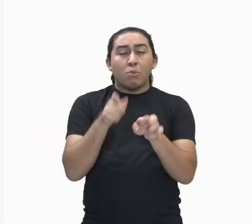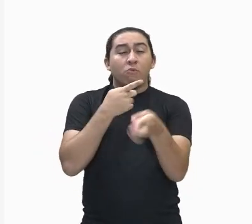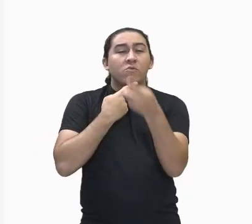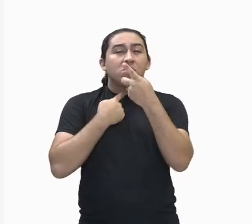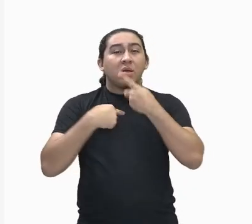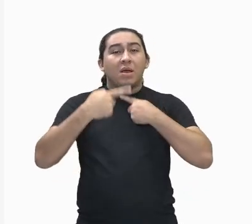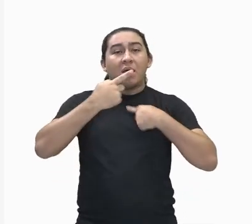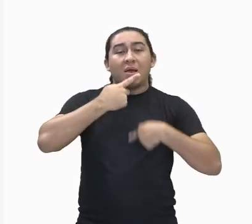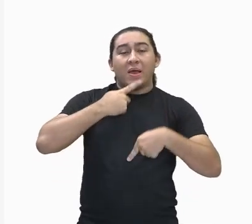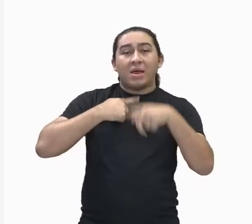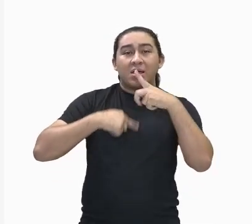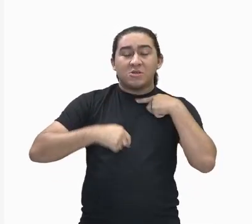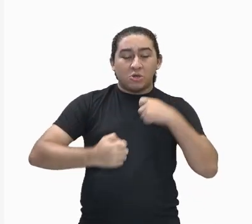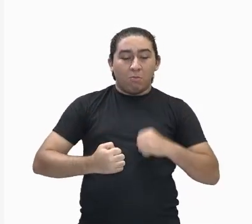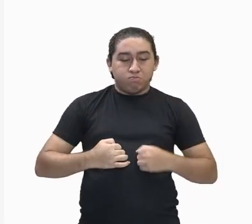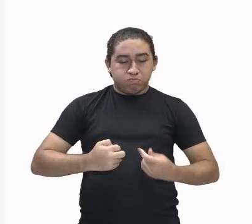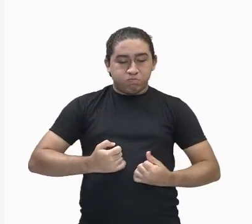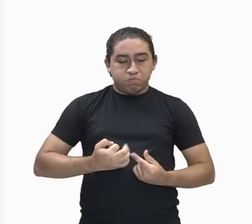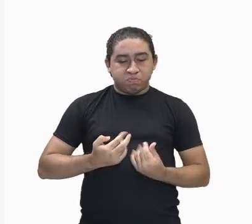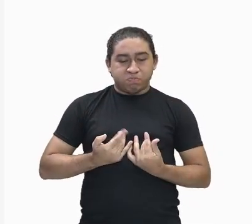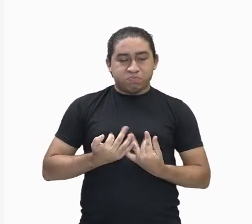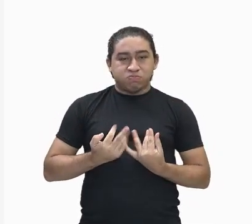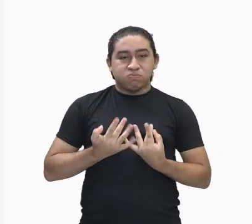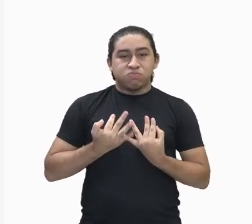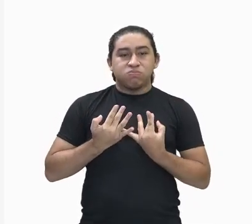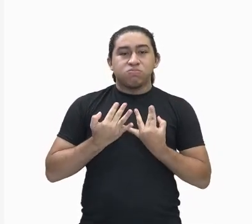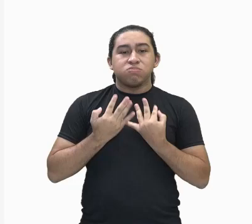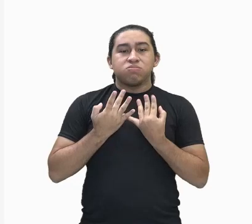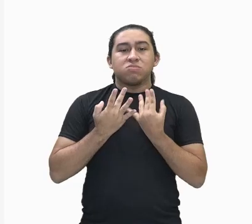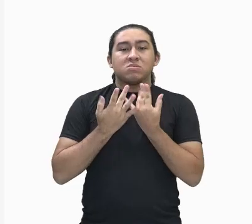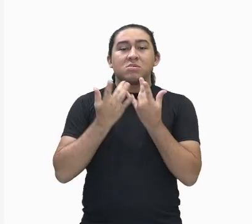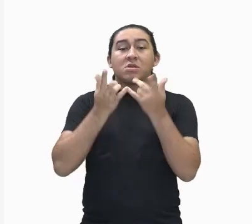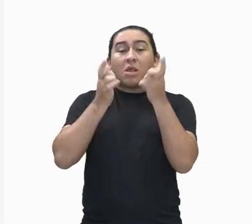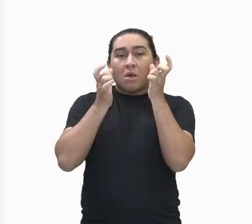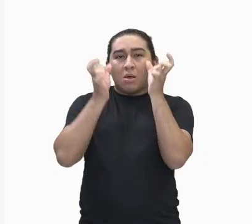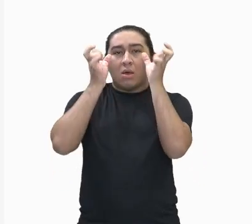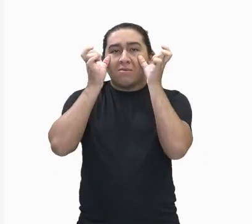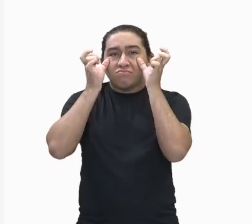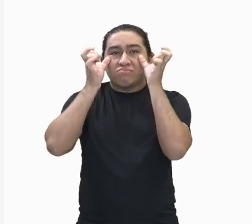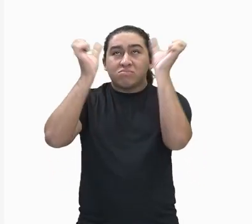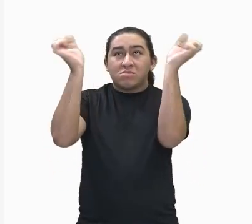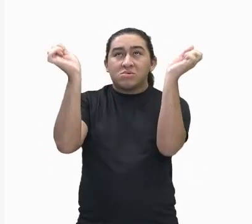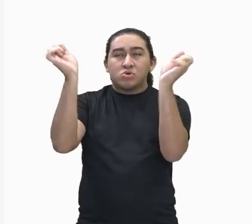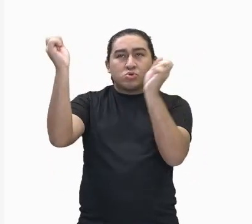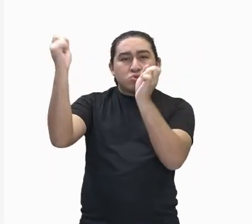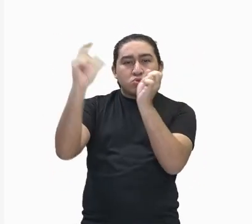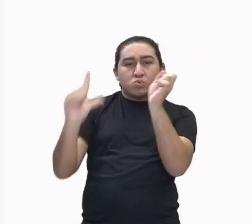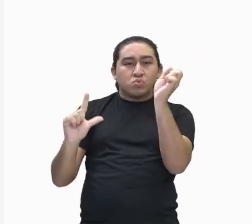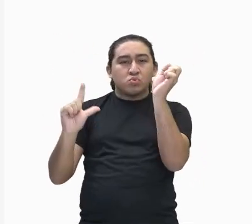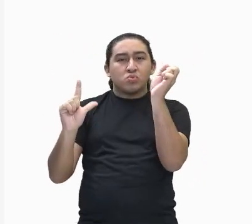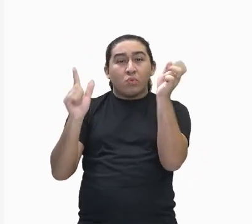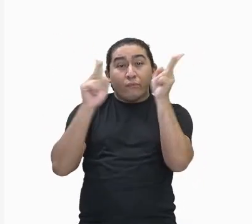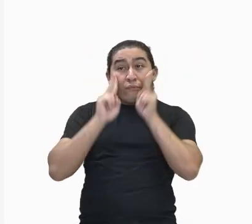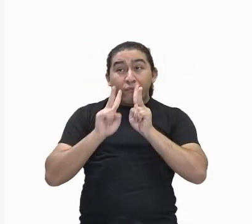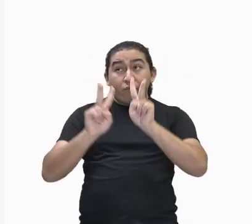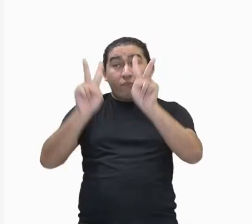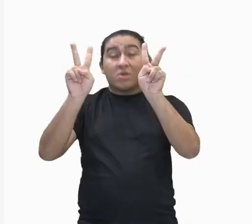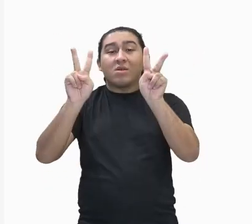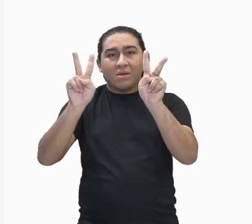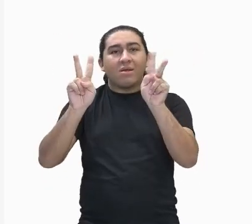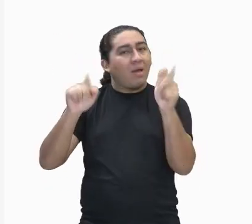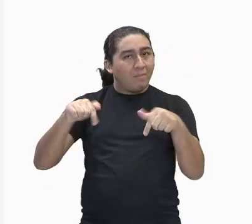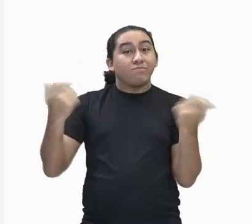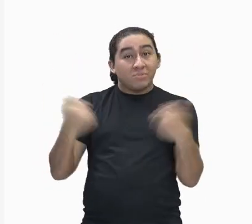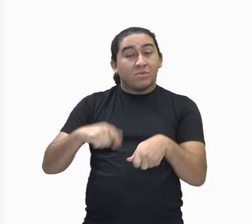os desejos vão subindo, galgando azuis. Para eu ver o azul, eu uso o órgão do sentido